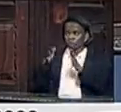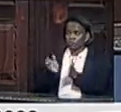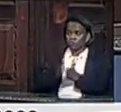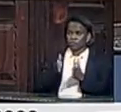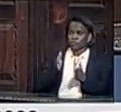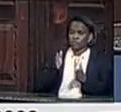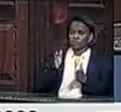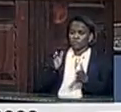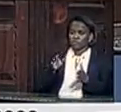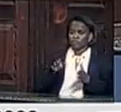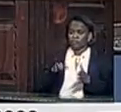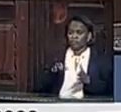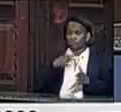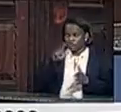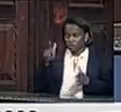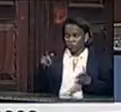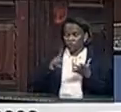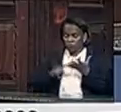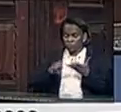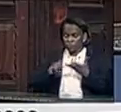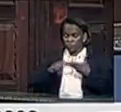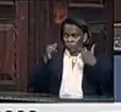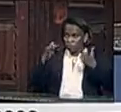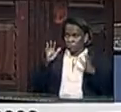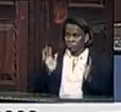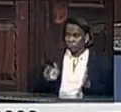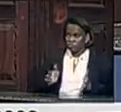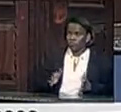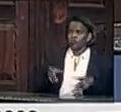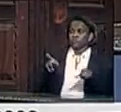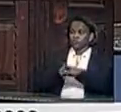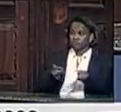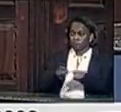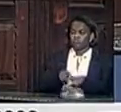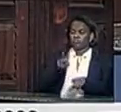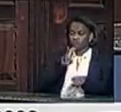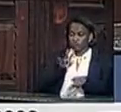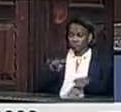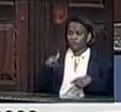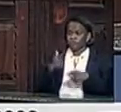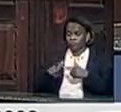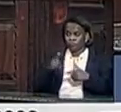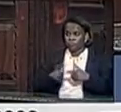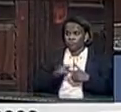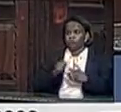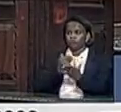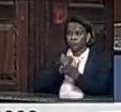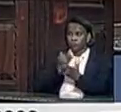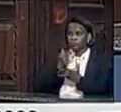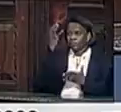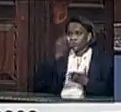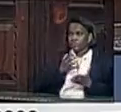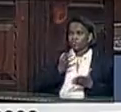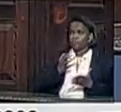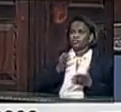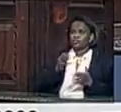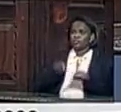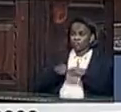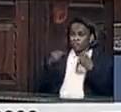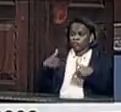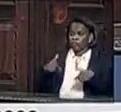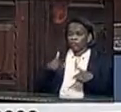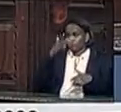efetivamente de bens, que não podem ser taxados de forma abusiva, porque pode ferir gravemente